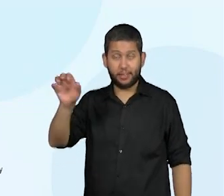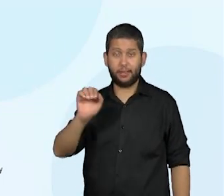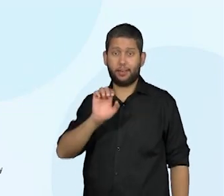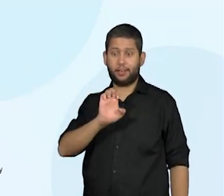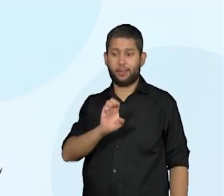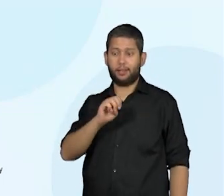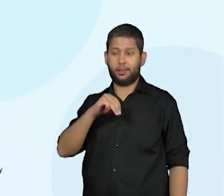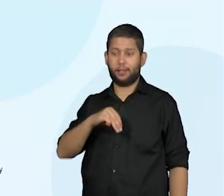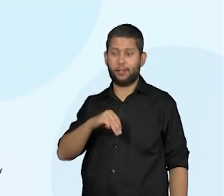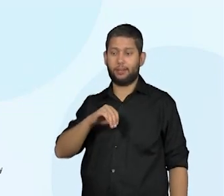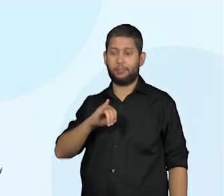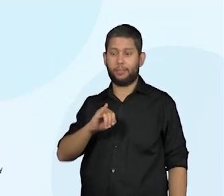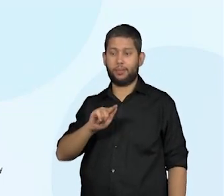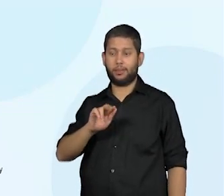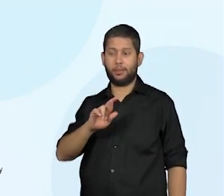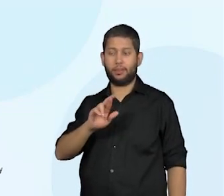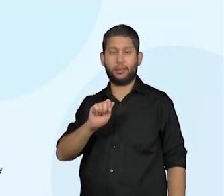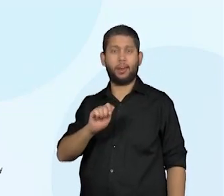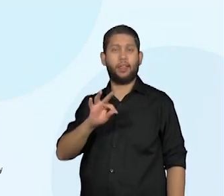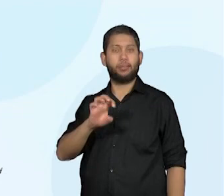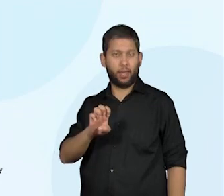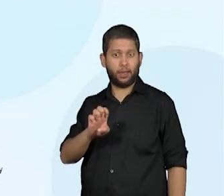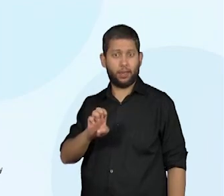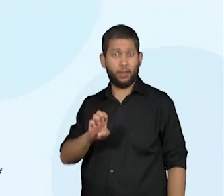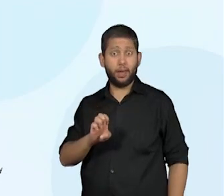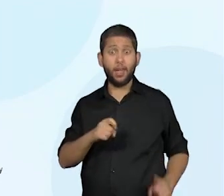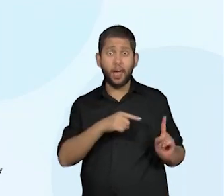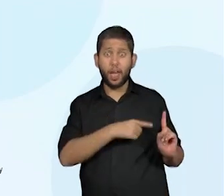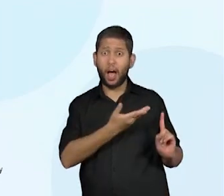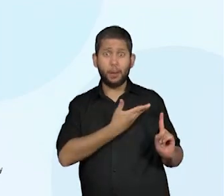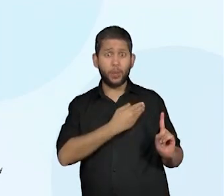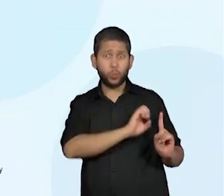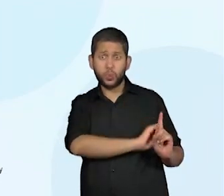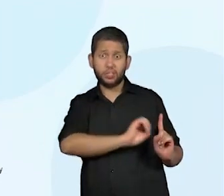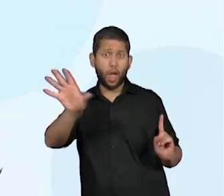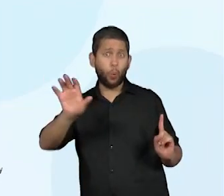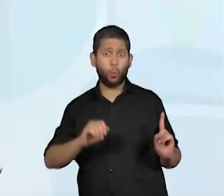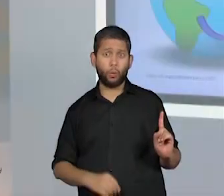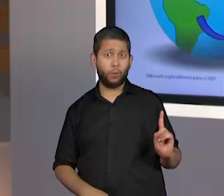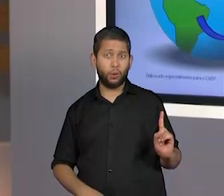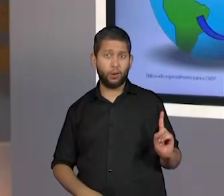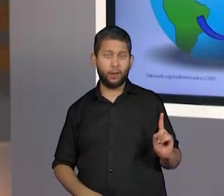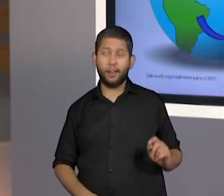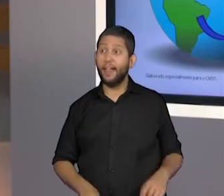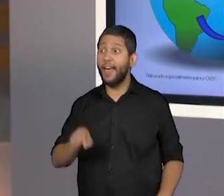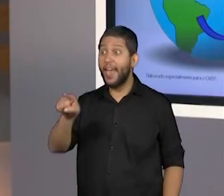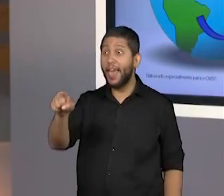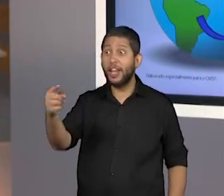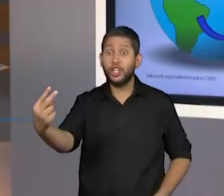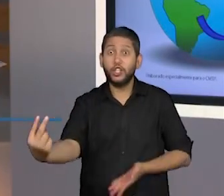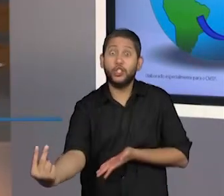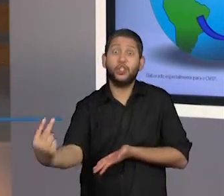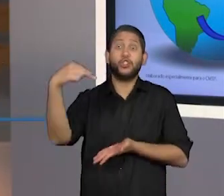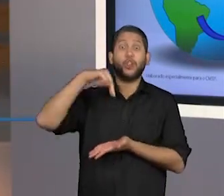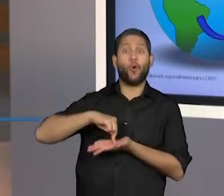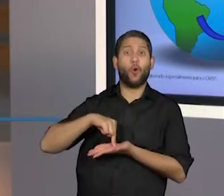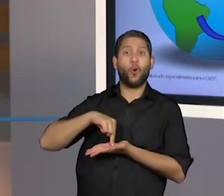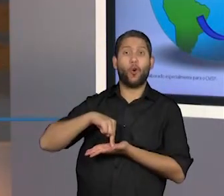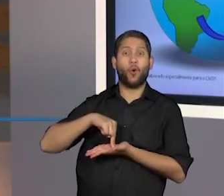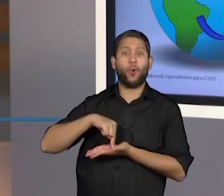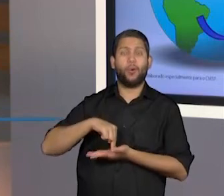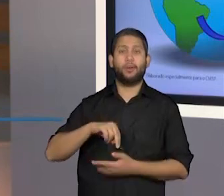imigração. Muito legal, pro. Mas e aí? Quais são os emigrantes e imigrantes do